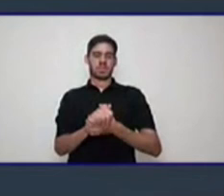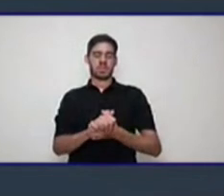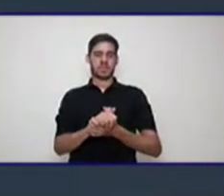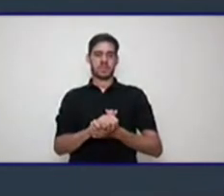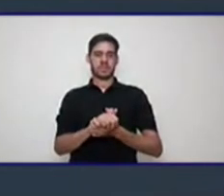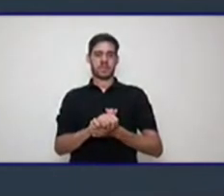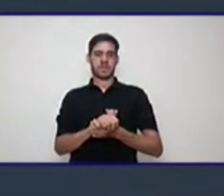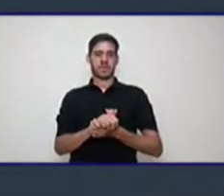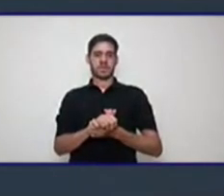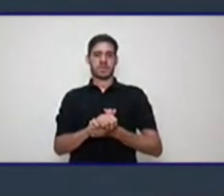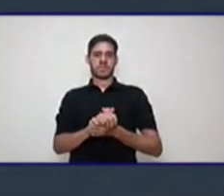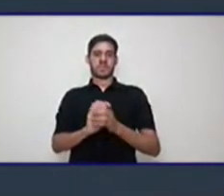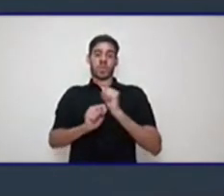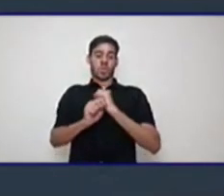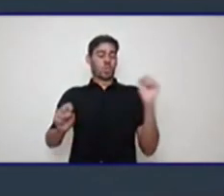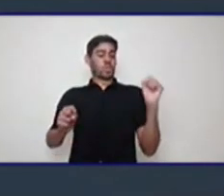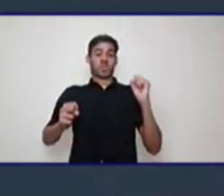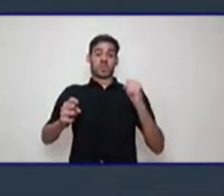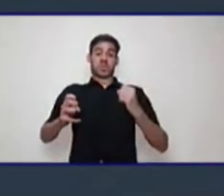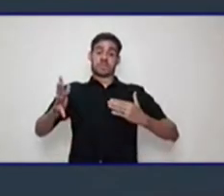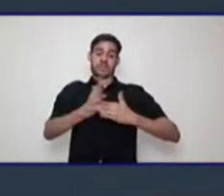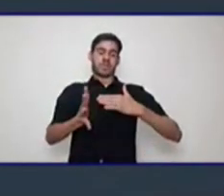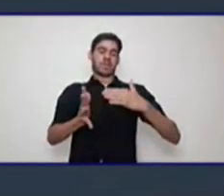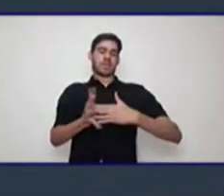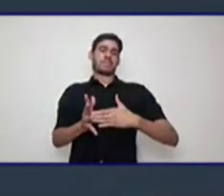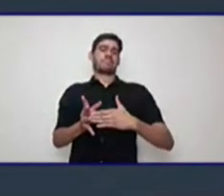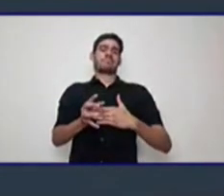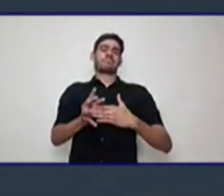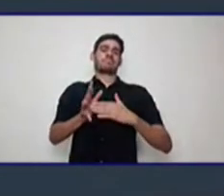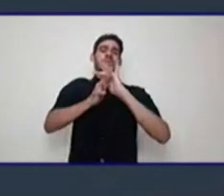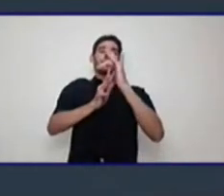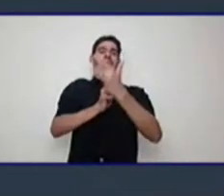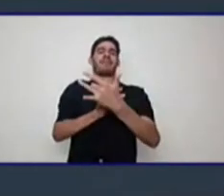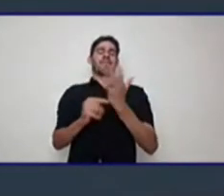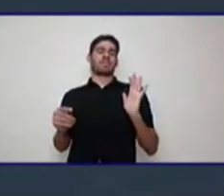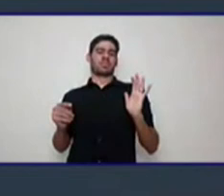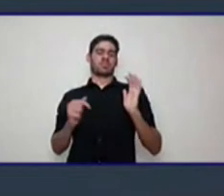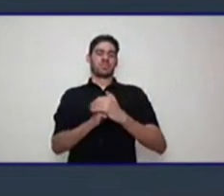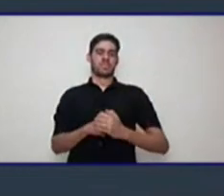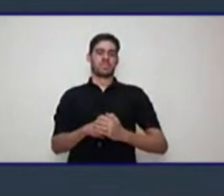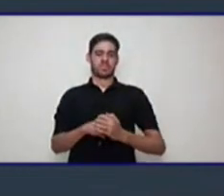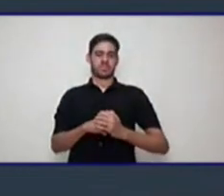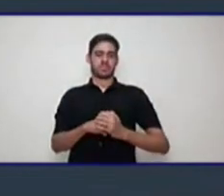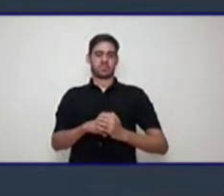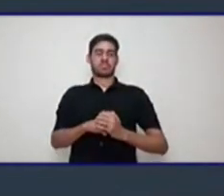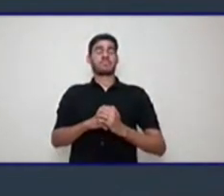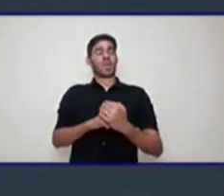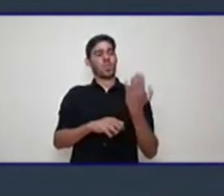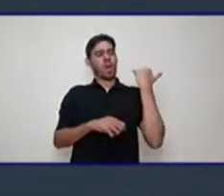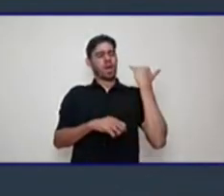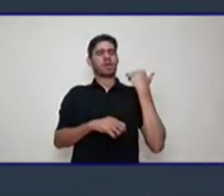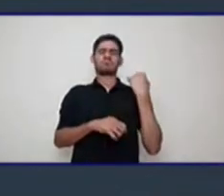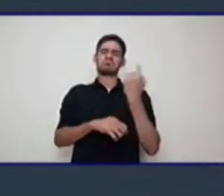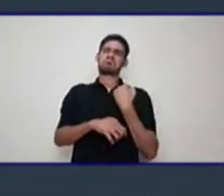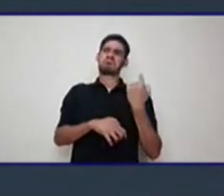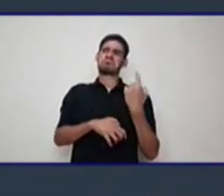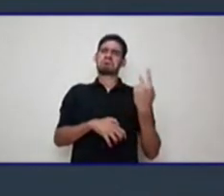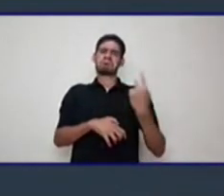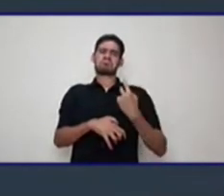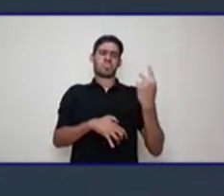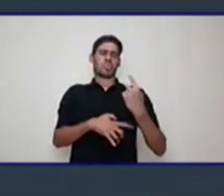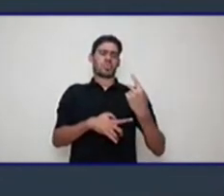é impossível você limitar o alcance da rede social. Então, naquela ocasião, nós